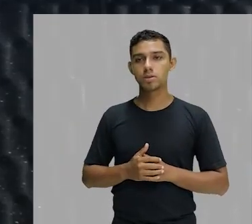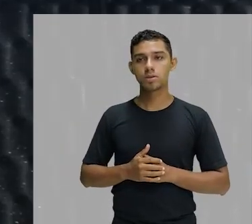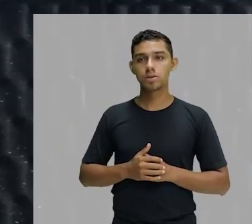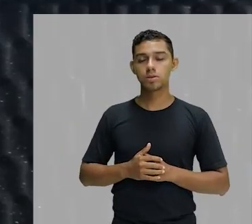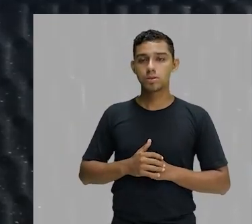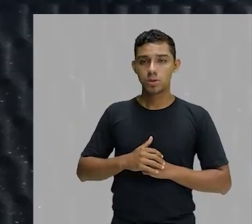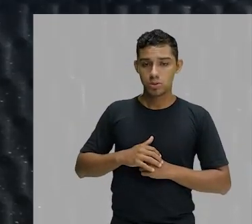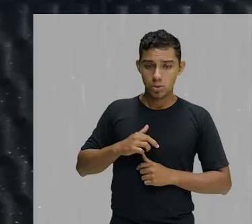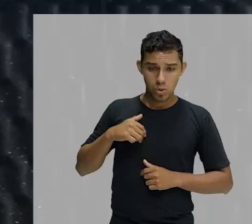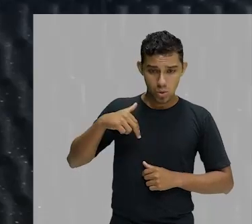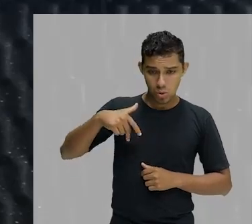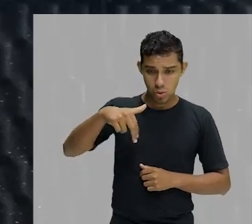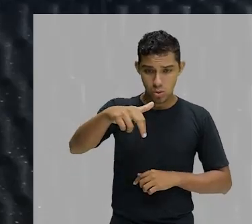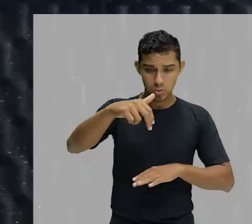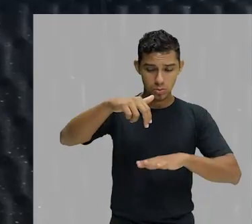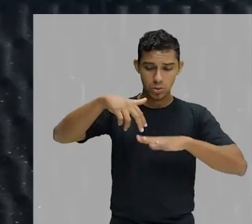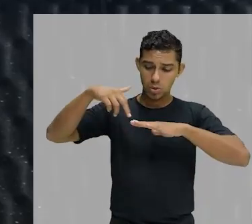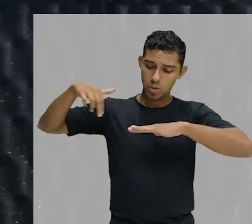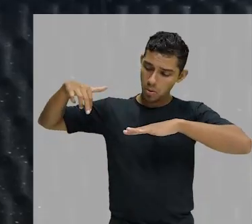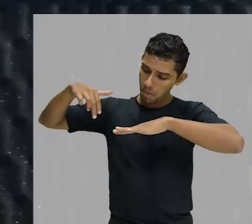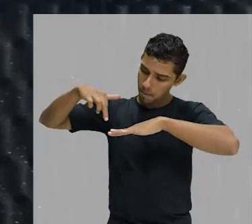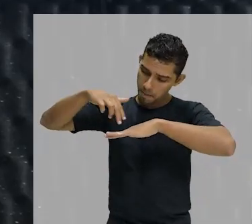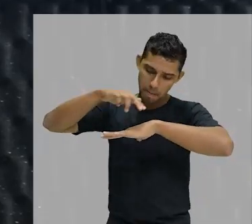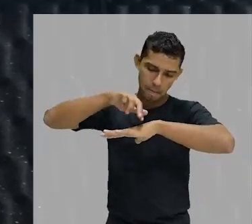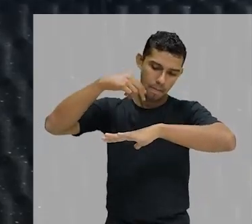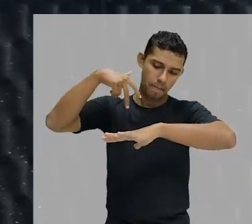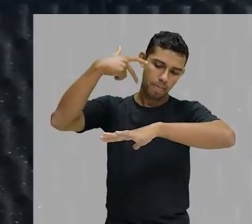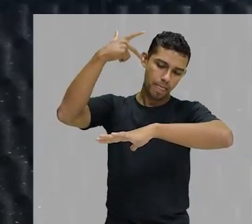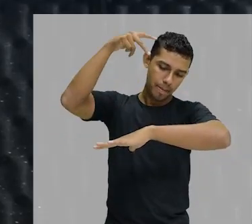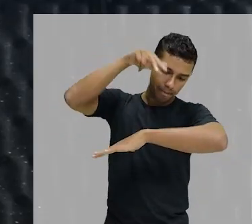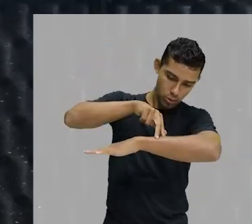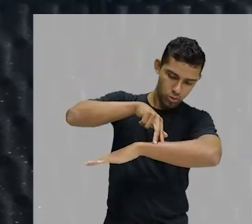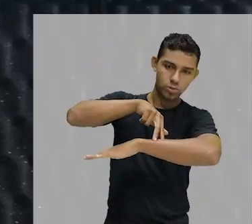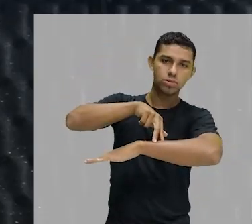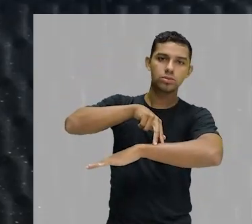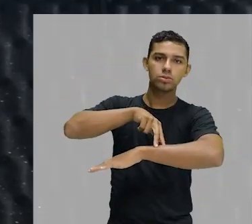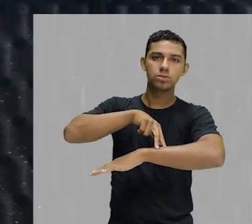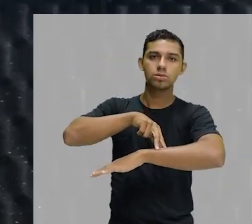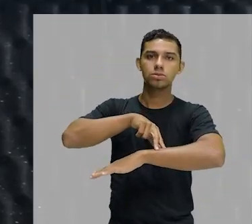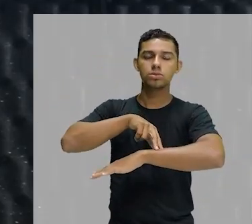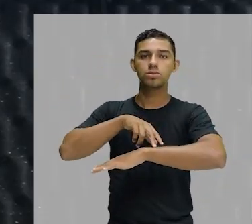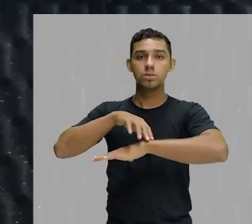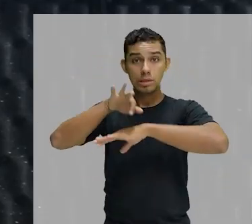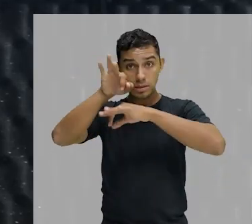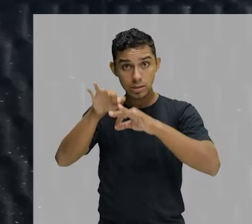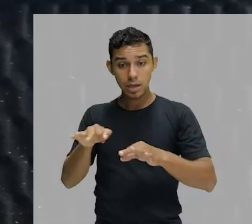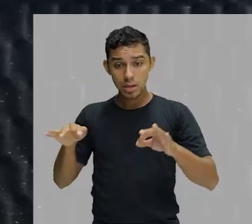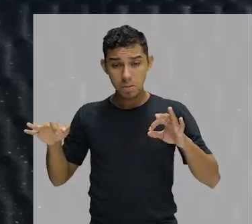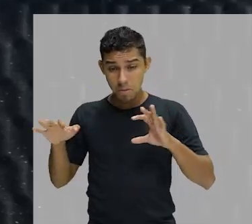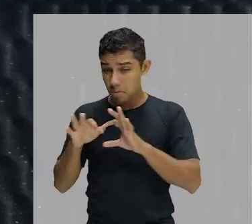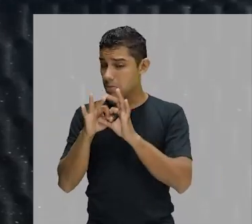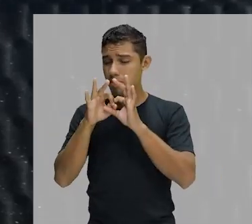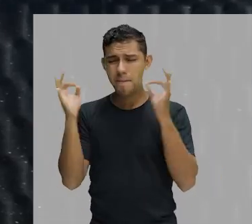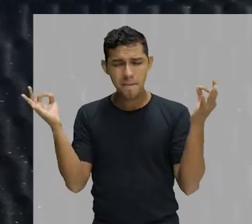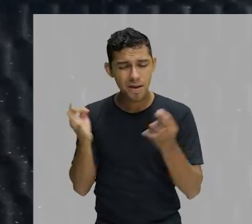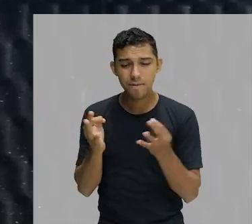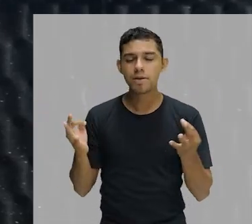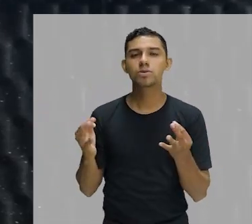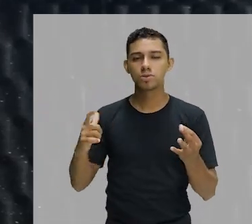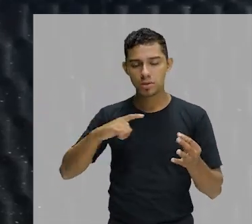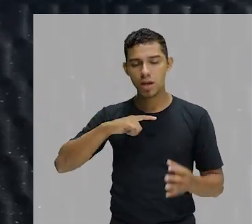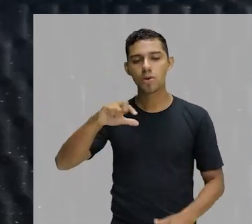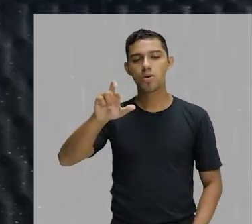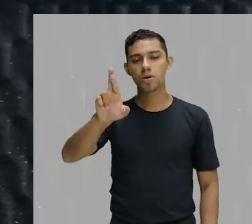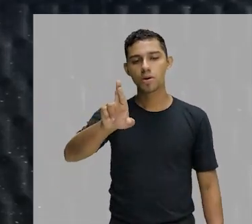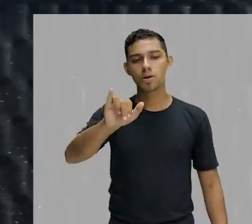piruetas, toda vez que ela cravava, era o momento que a música fazia bum, mais ou menos assim. Então, existe esse ritmo.